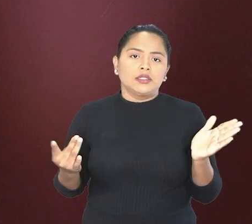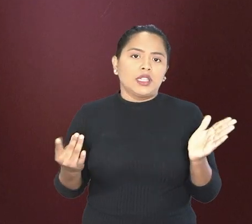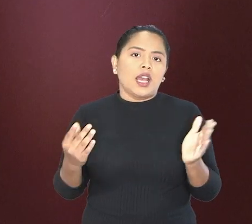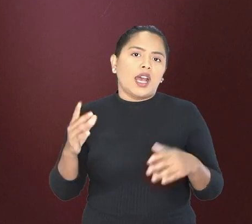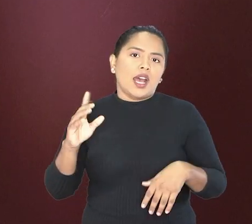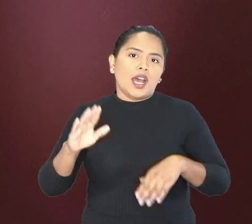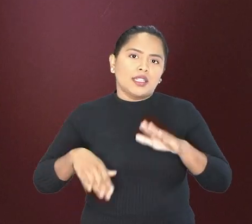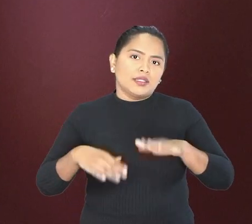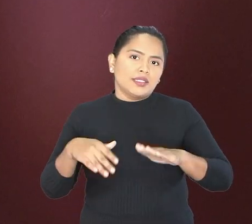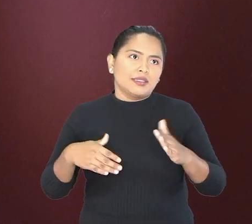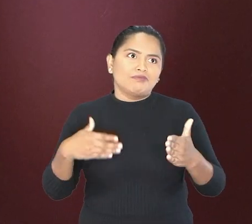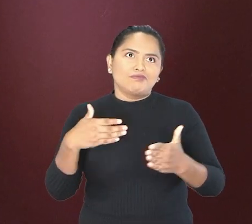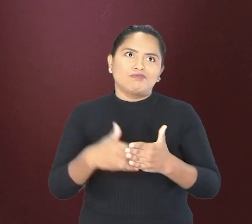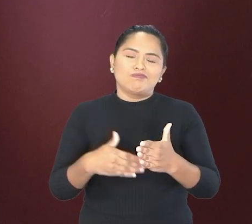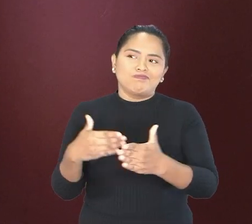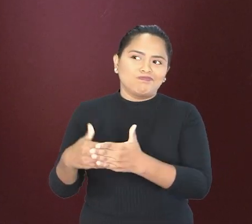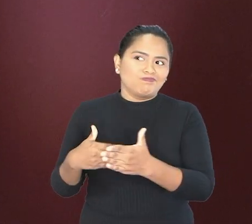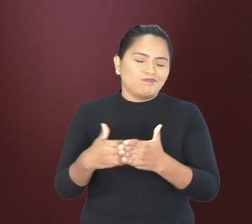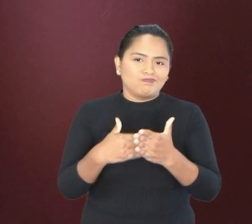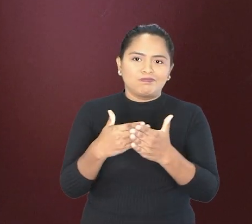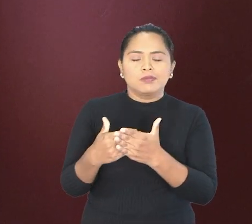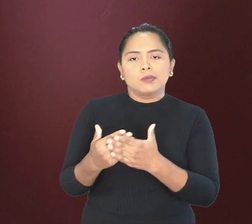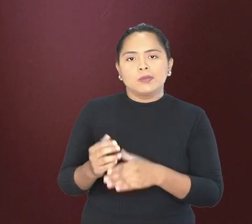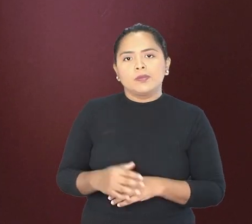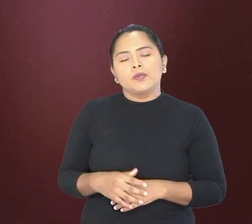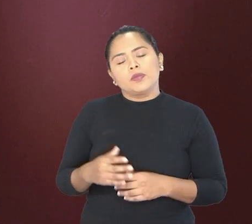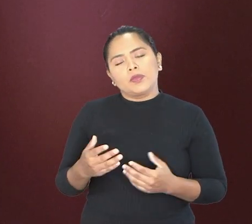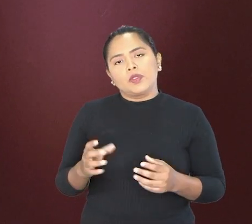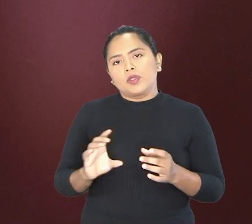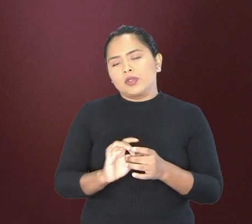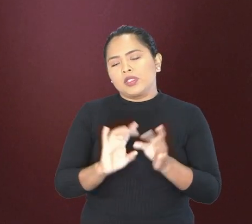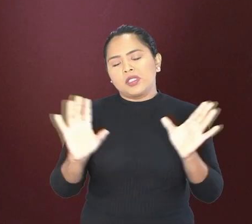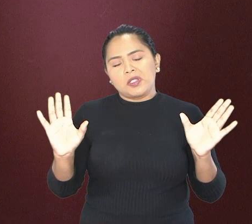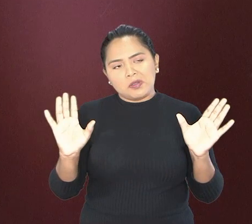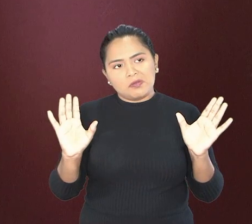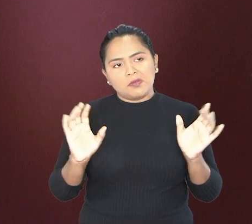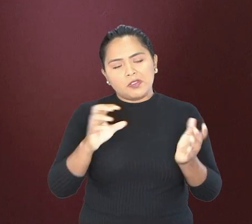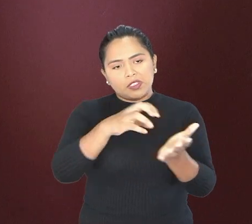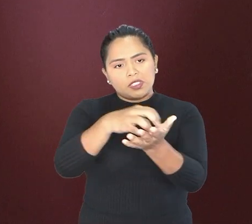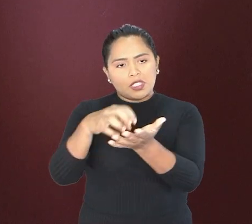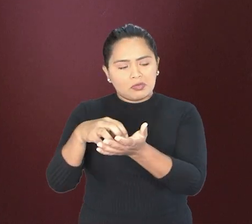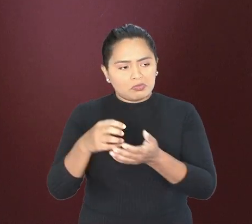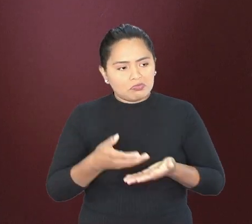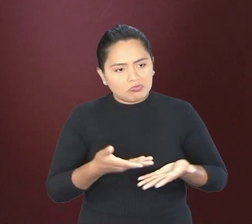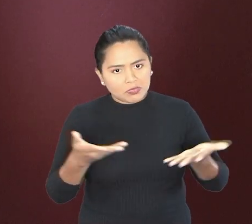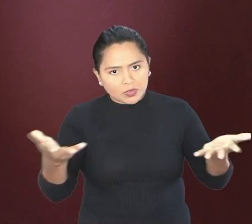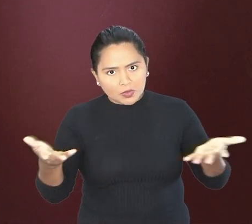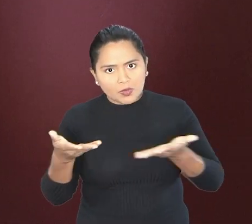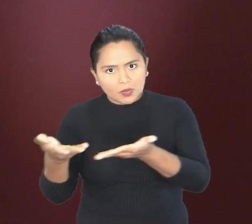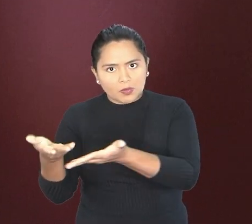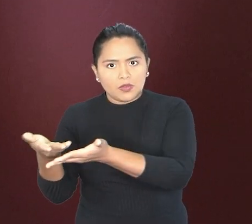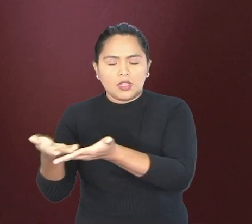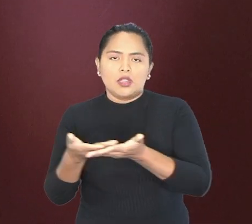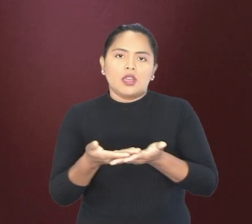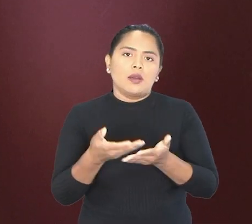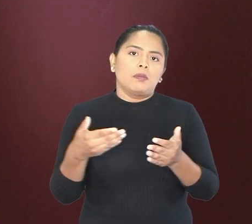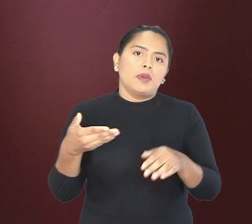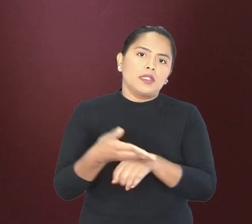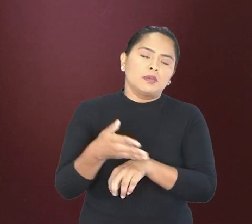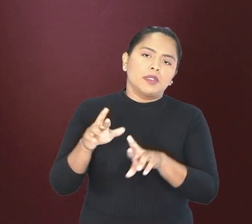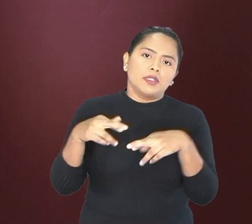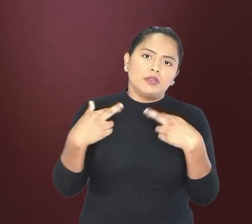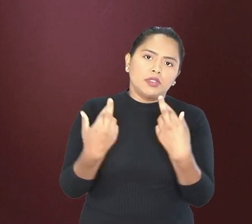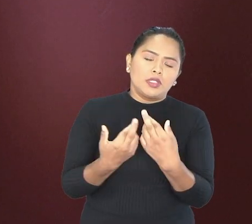para pós-graduação. Então, nós estamos abertos a esses convites para participar das reuniões, responder perguntas, tá?